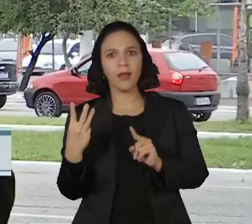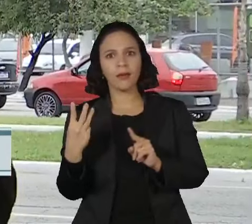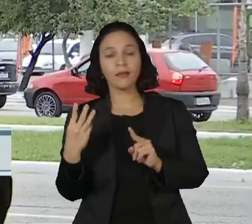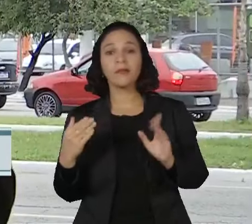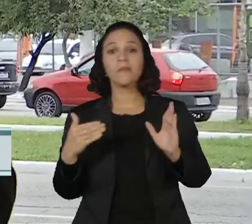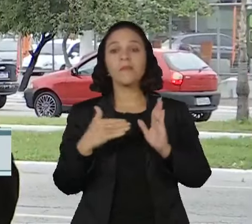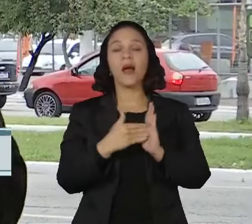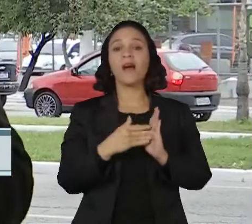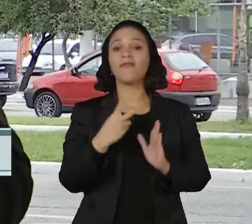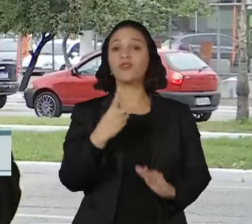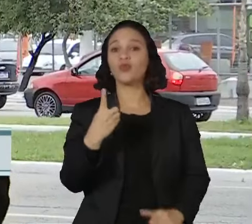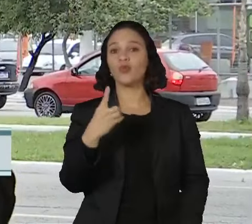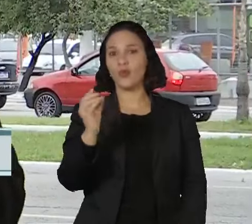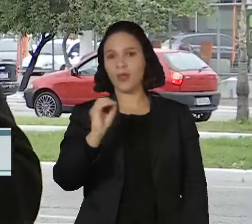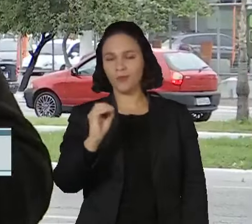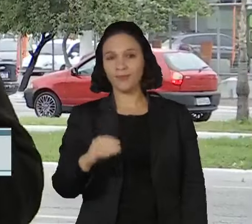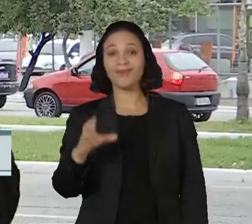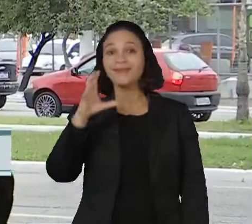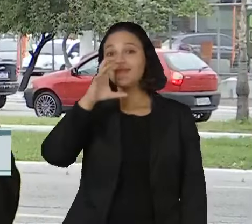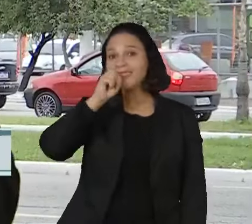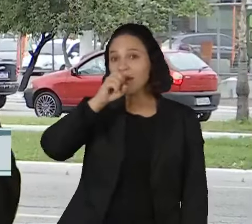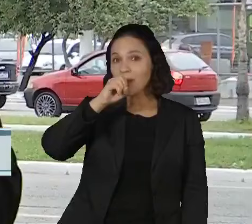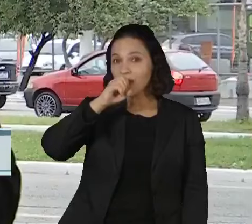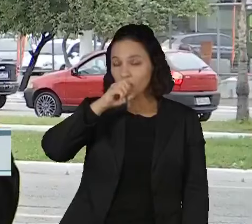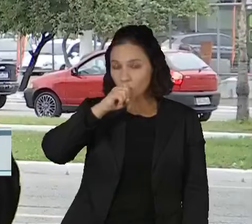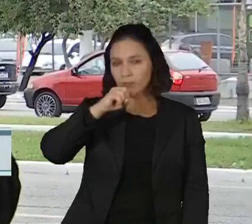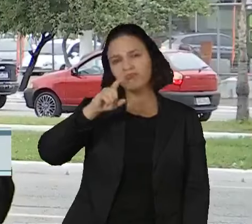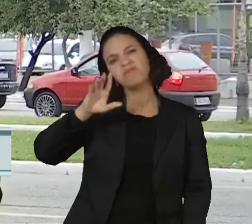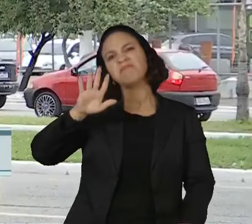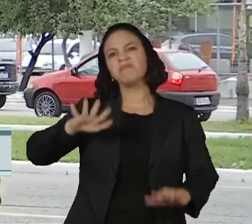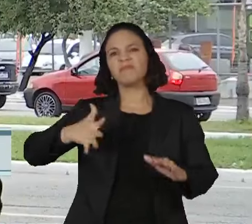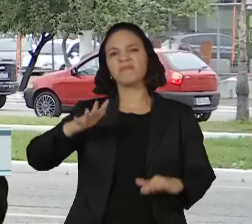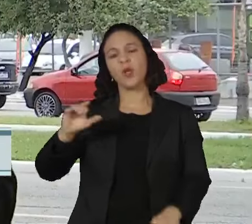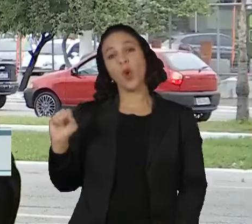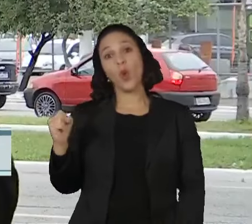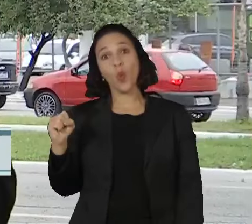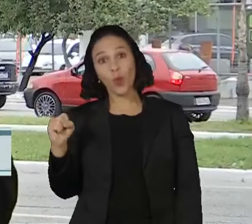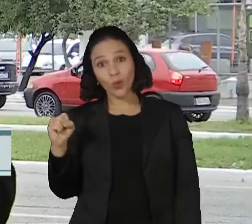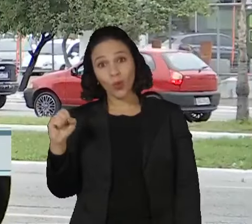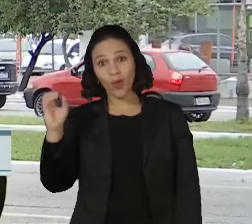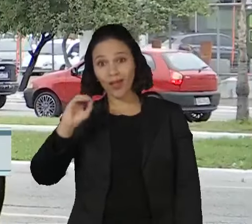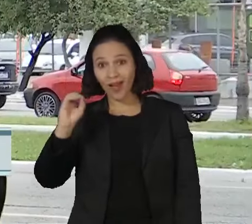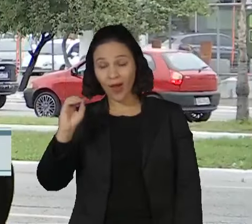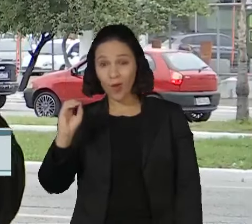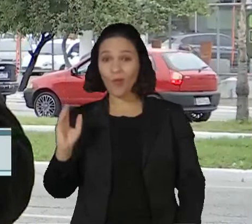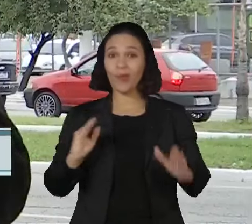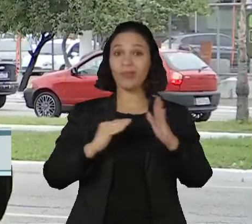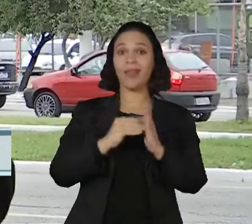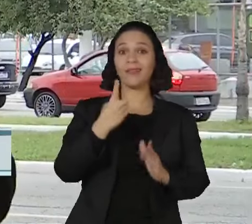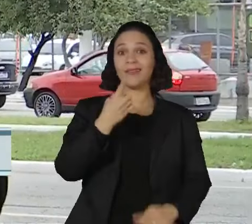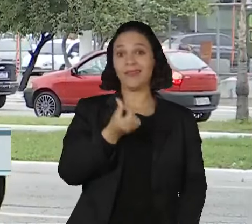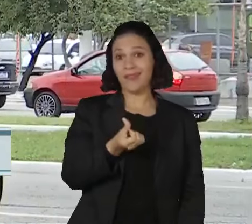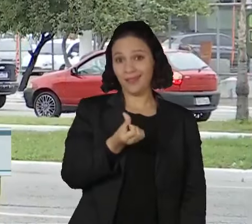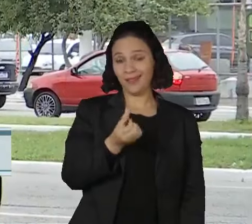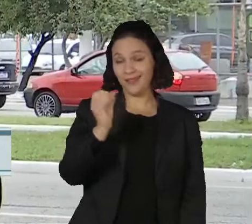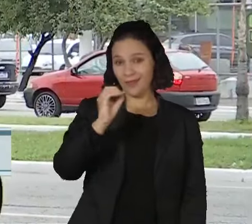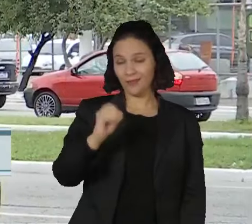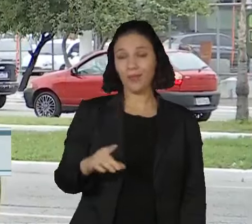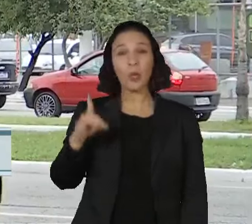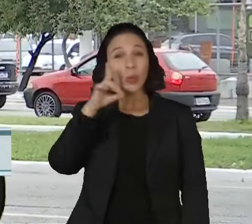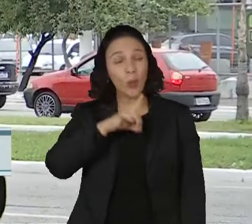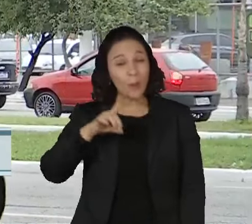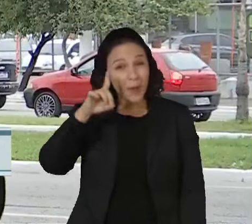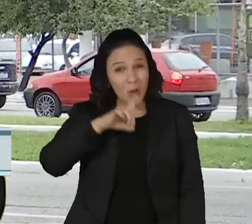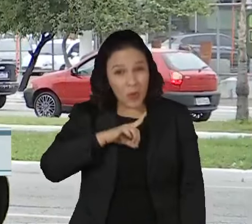de 21º no sábado as temperaturas irão variar somente entre 8 e 16º já no domingo menos